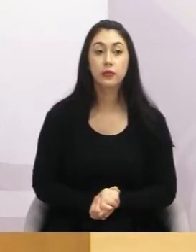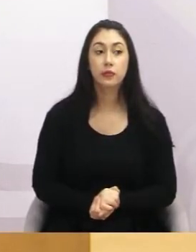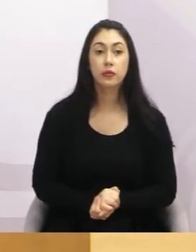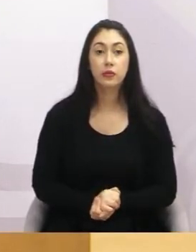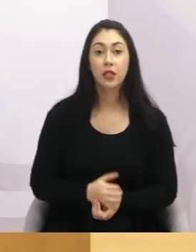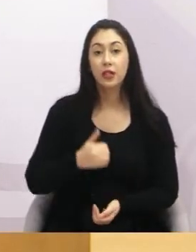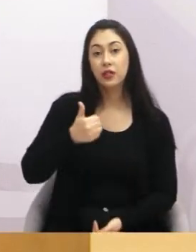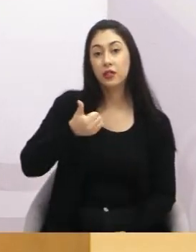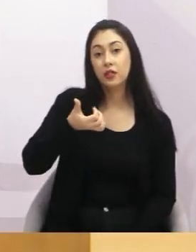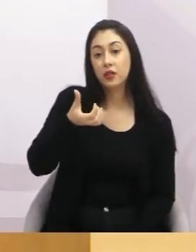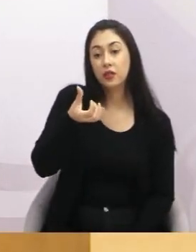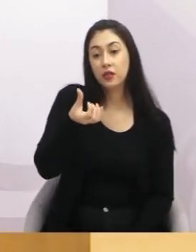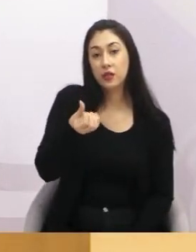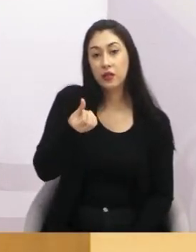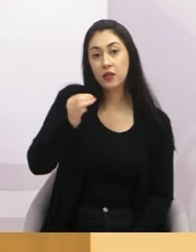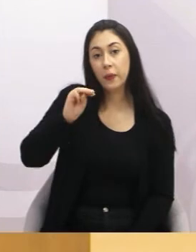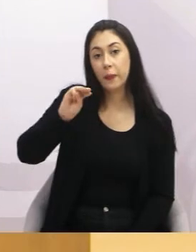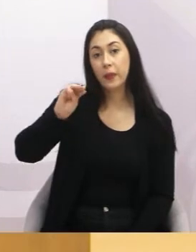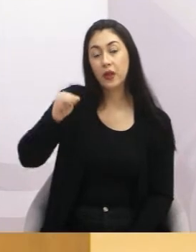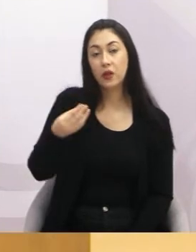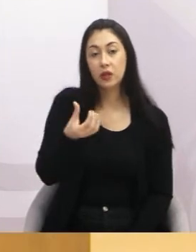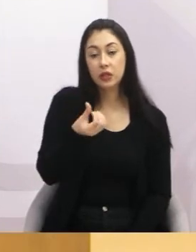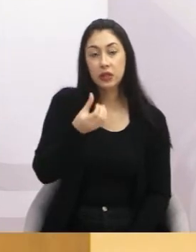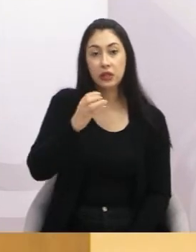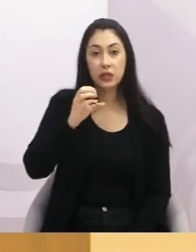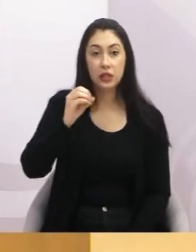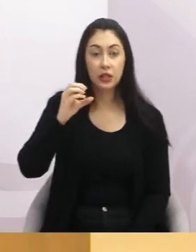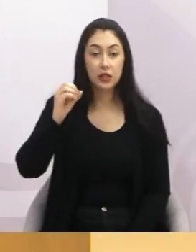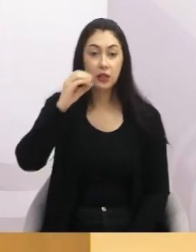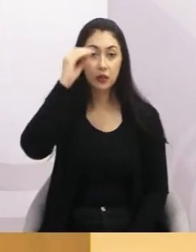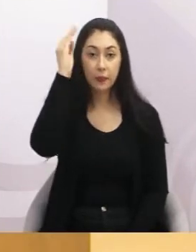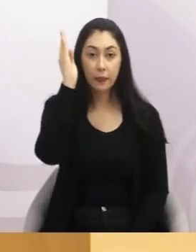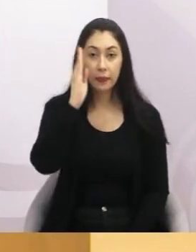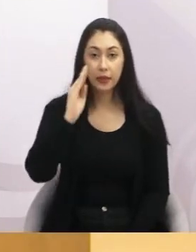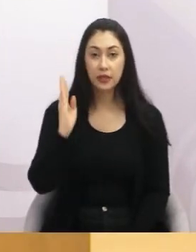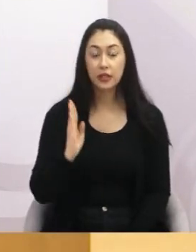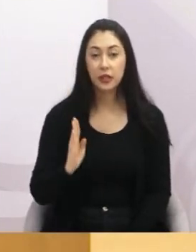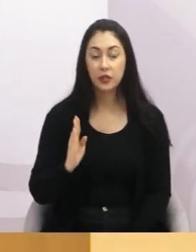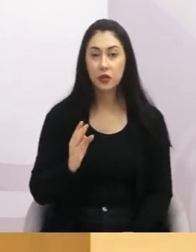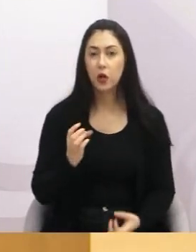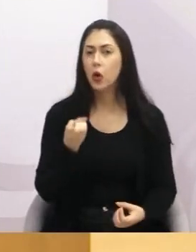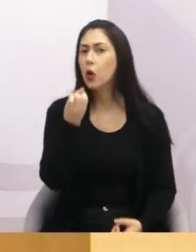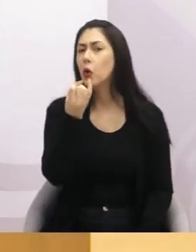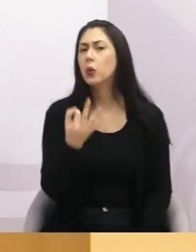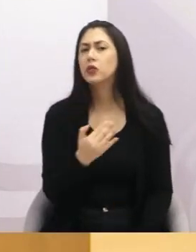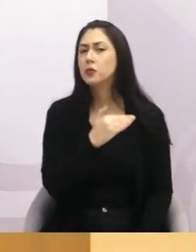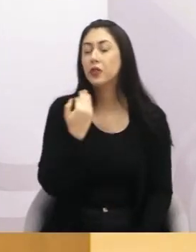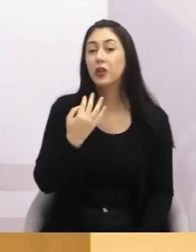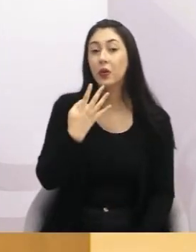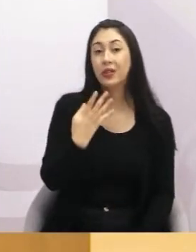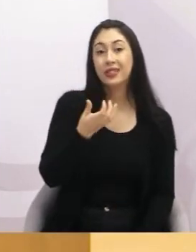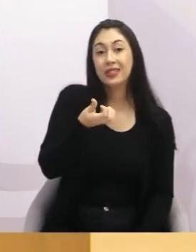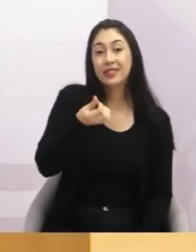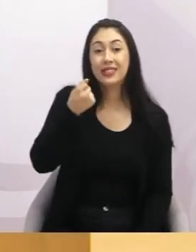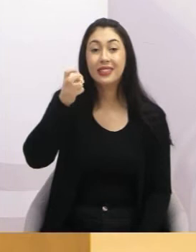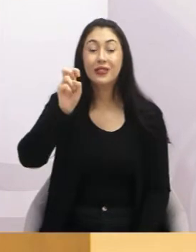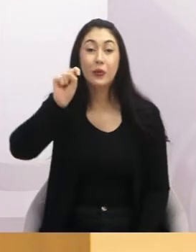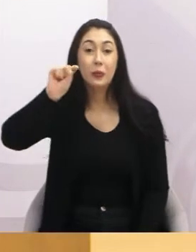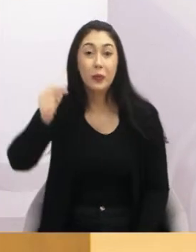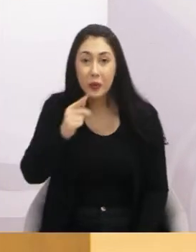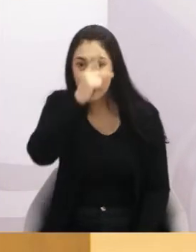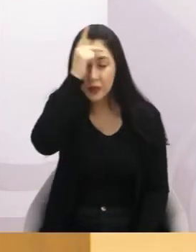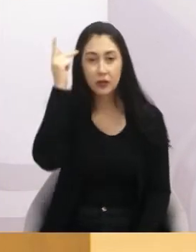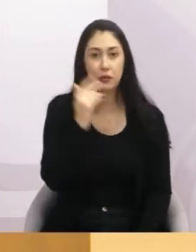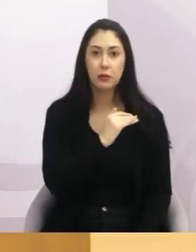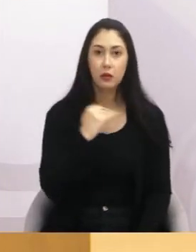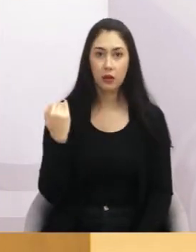são 16 milhões e 600 mil brasileiros, mortes 465 mil, pastor Rogério,